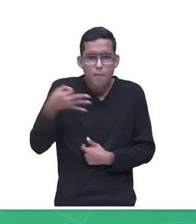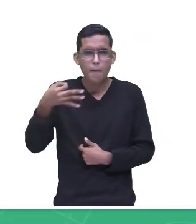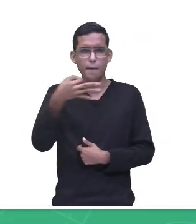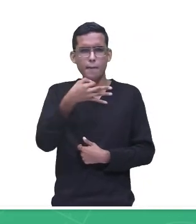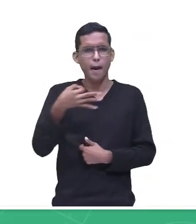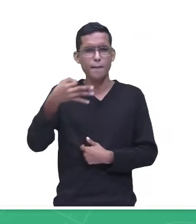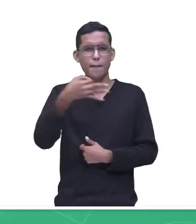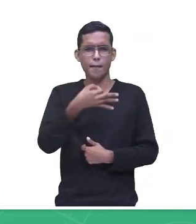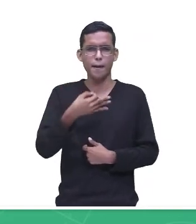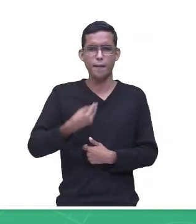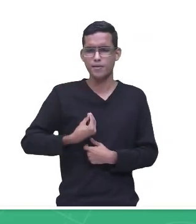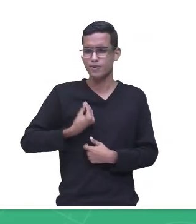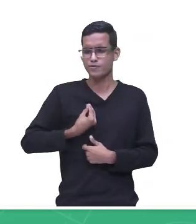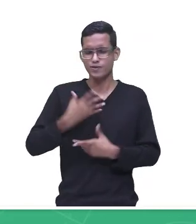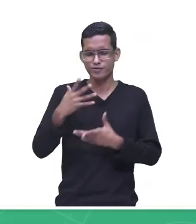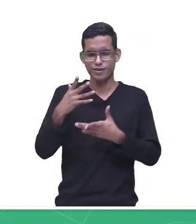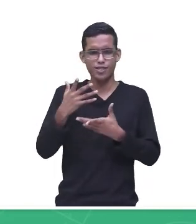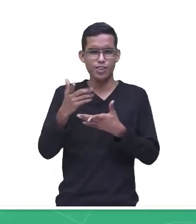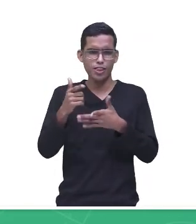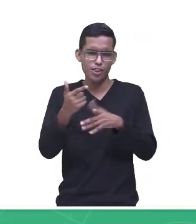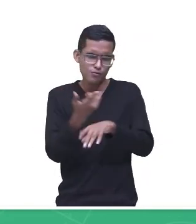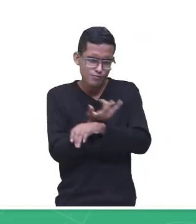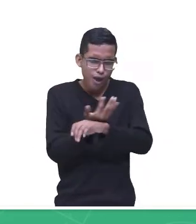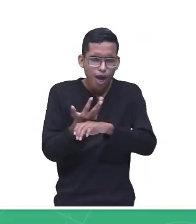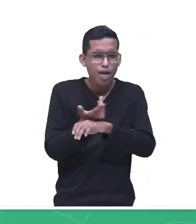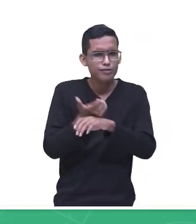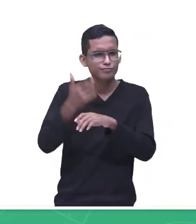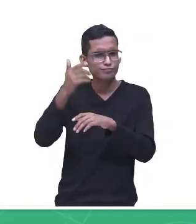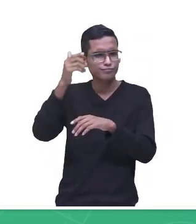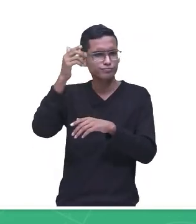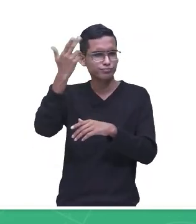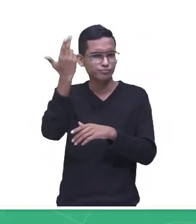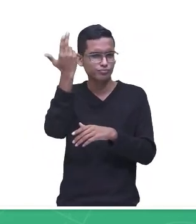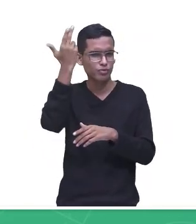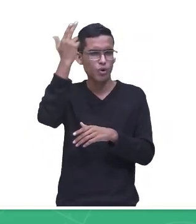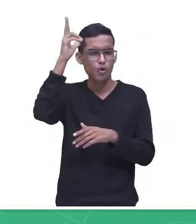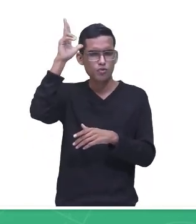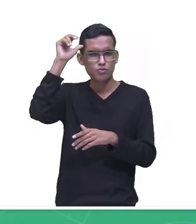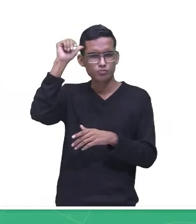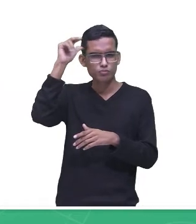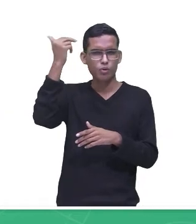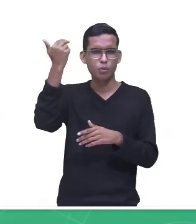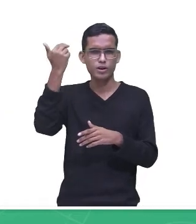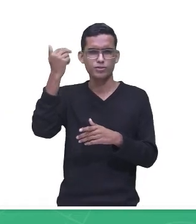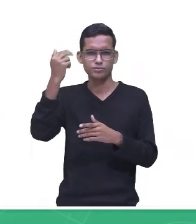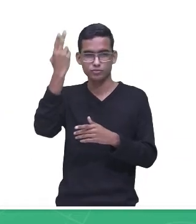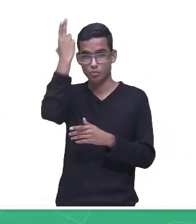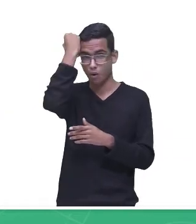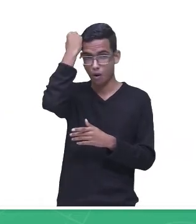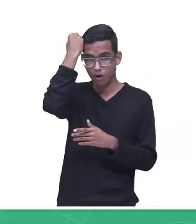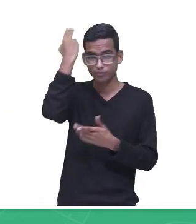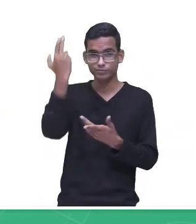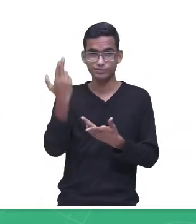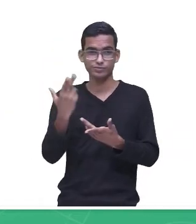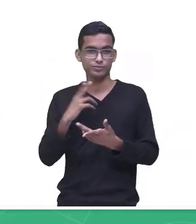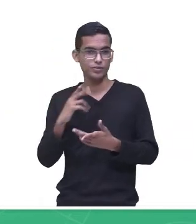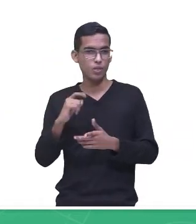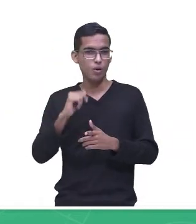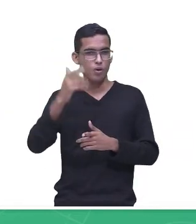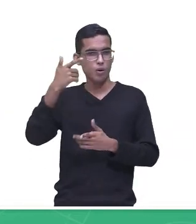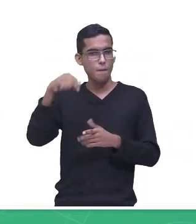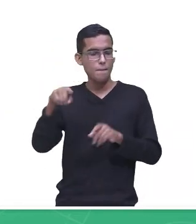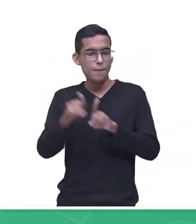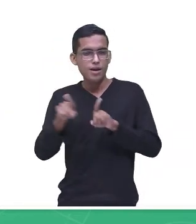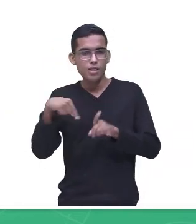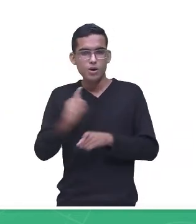coelho. Mas os filósofos tentam subir da base para a ponta dos finos pelos, a fim de poder olhar o